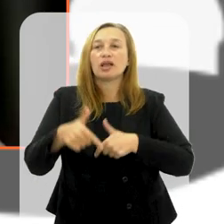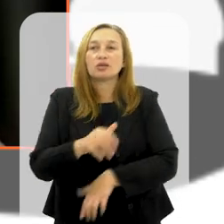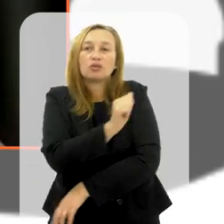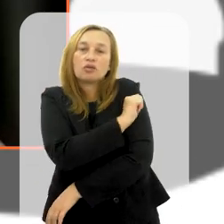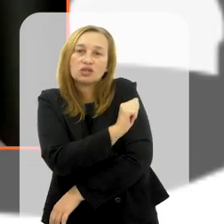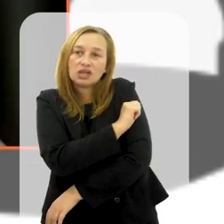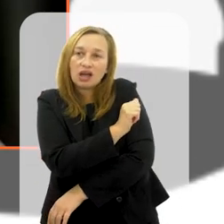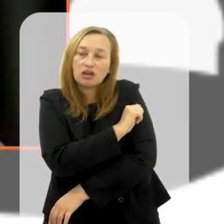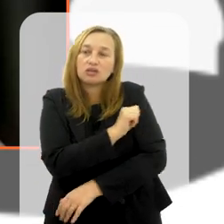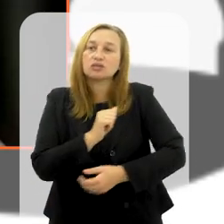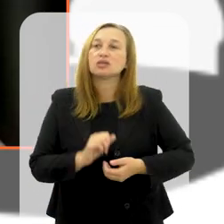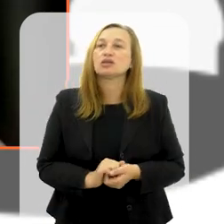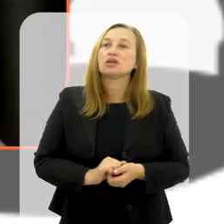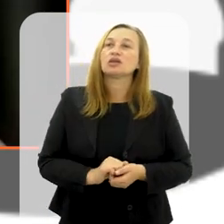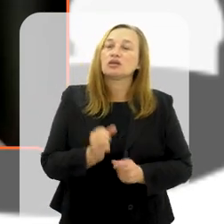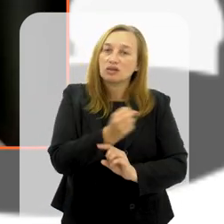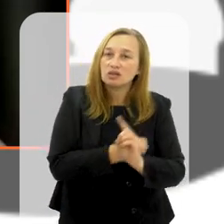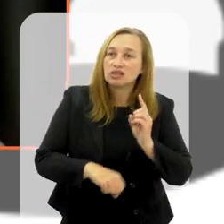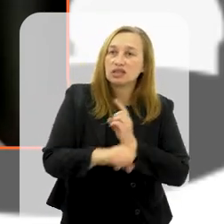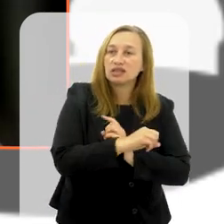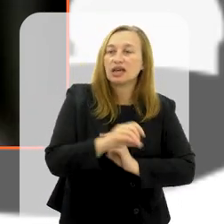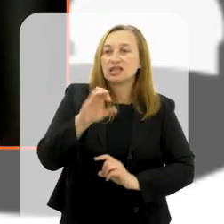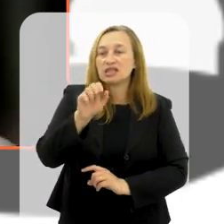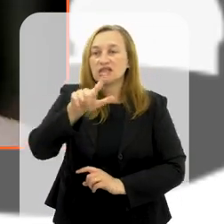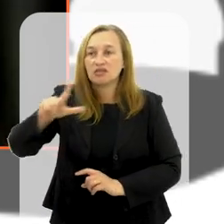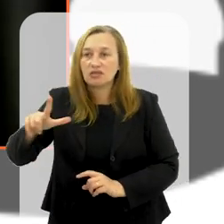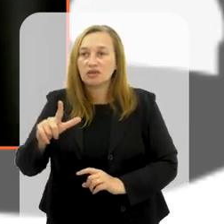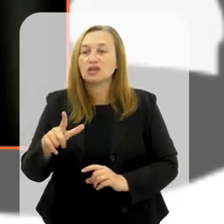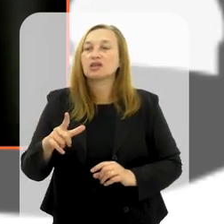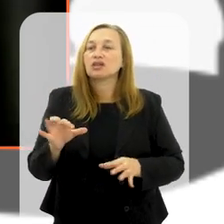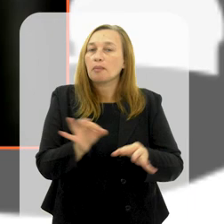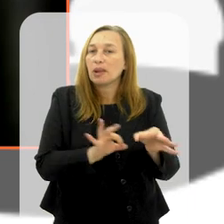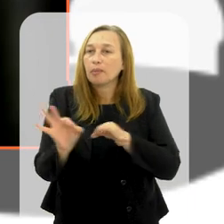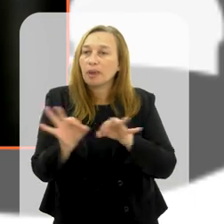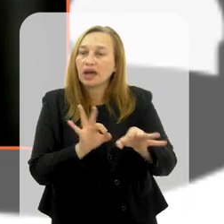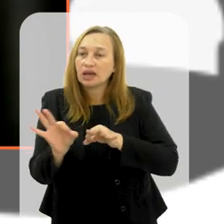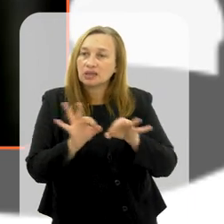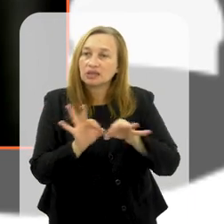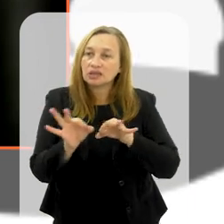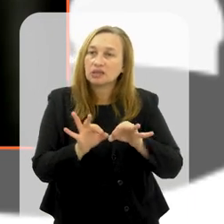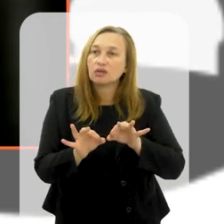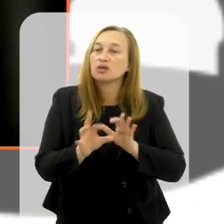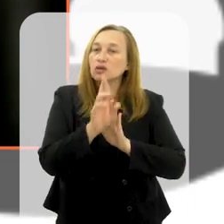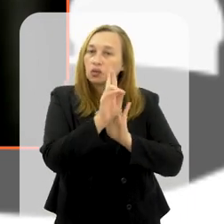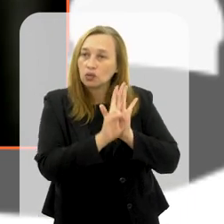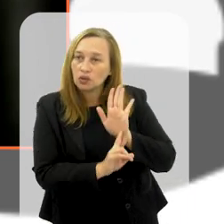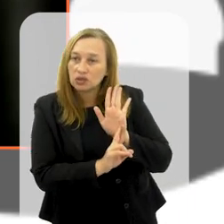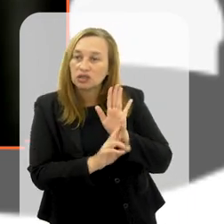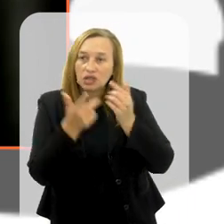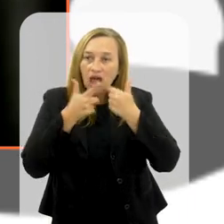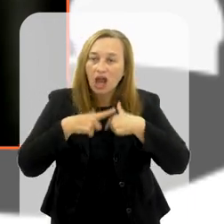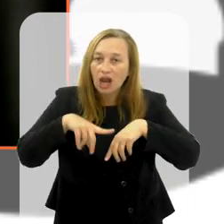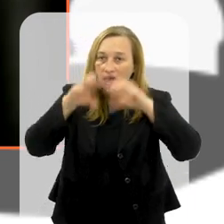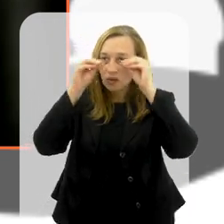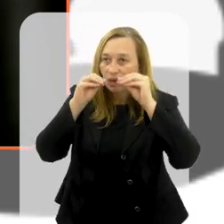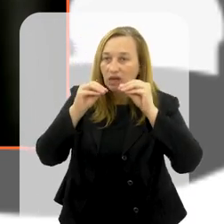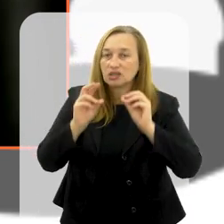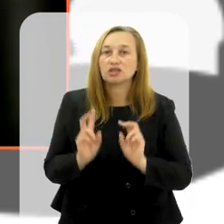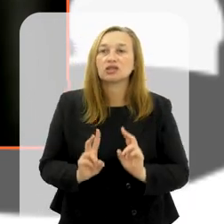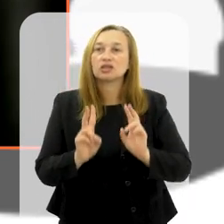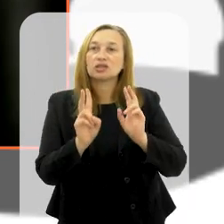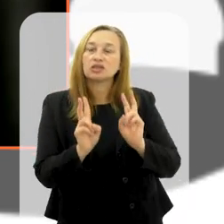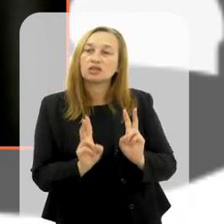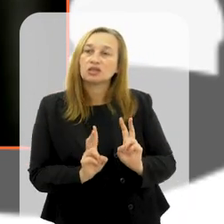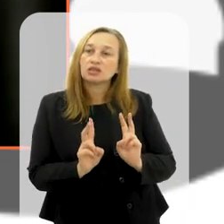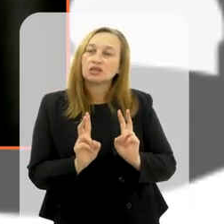nossos alunos e com as organizações da sociedade civil na concepção, elaboração e redação da linguagem e